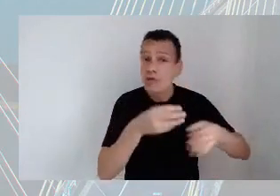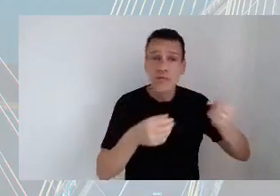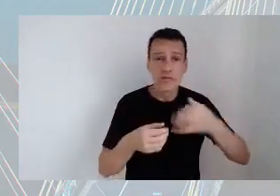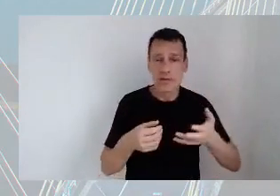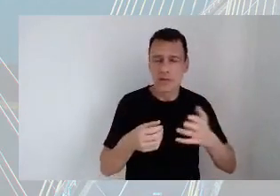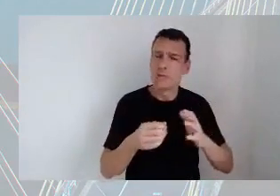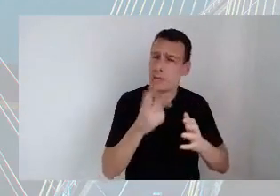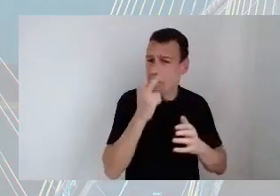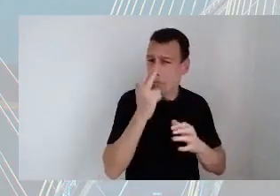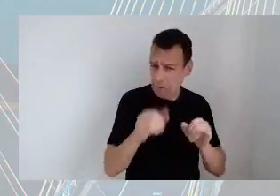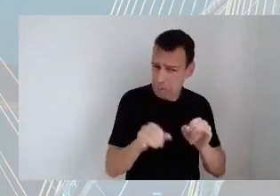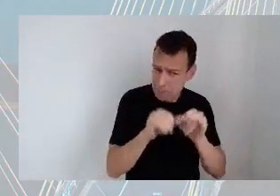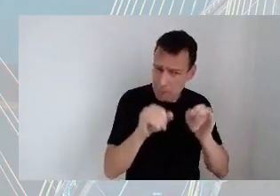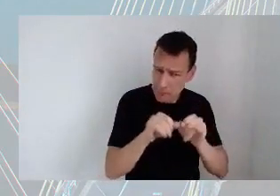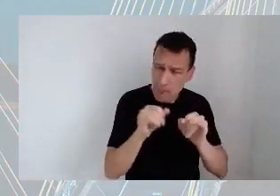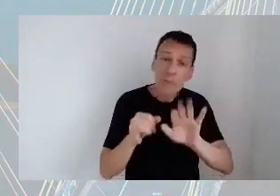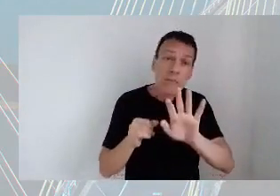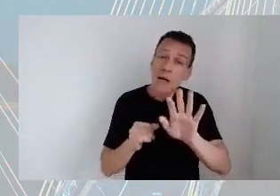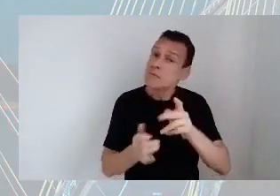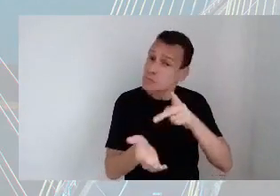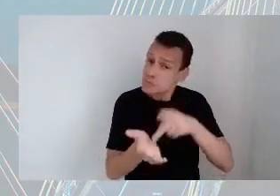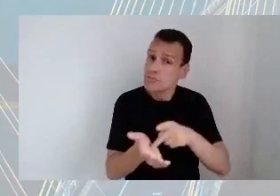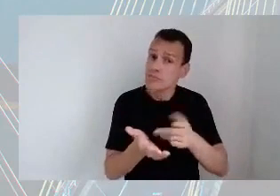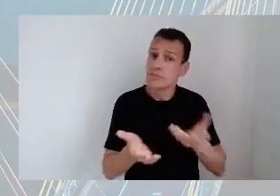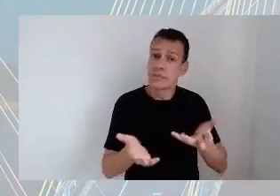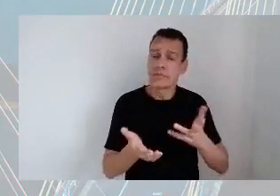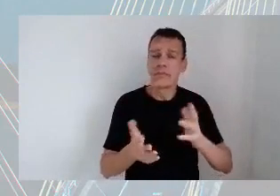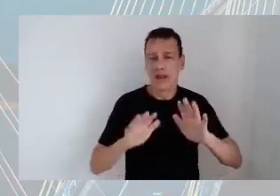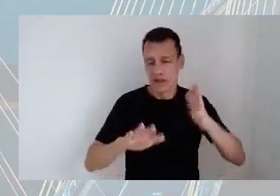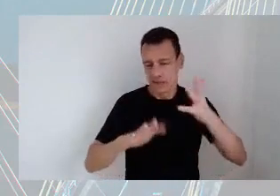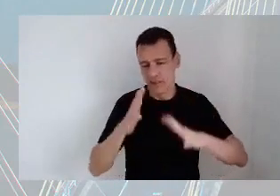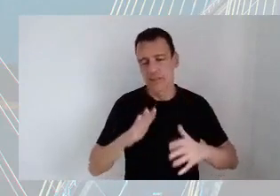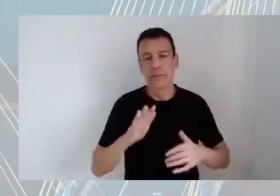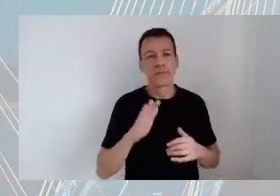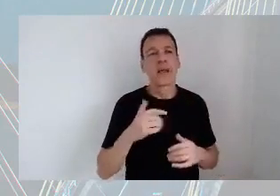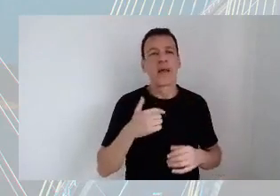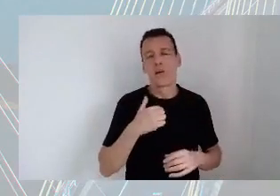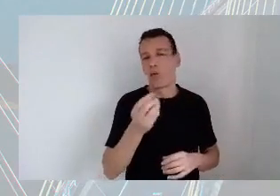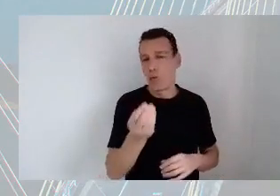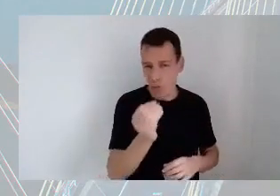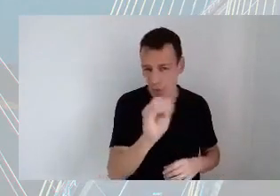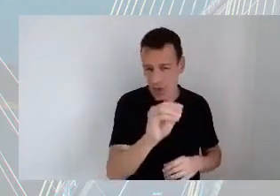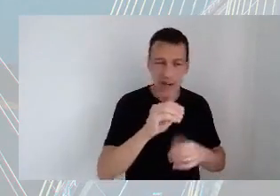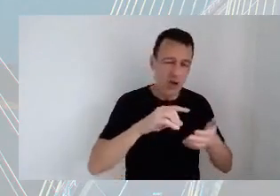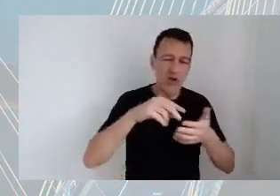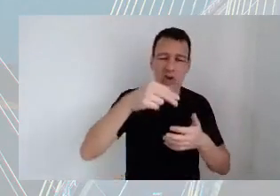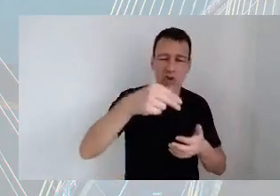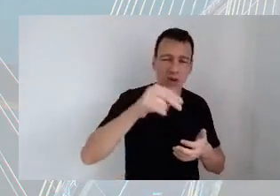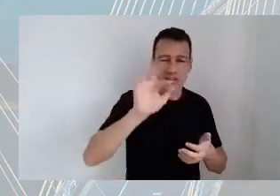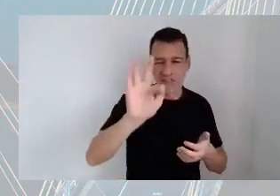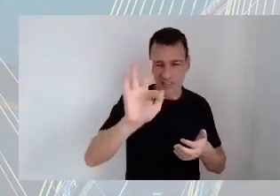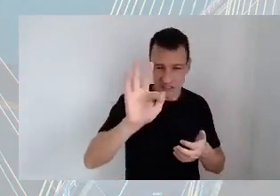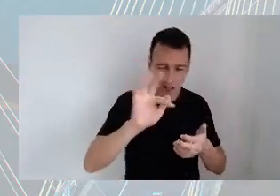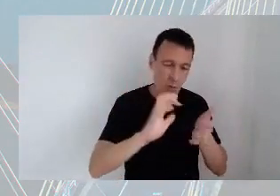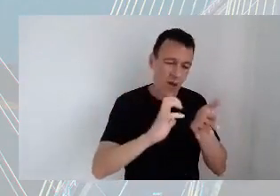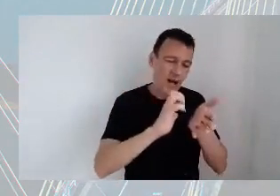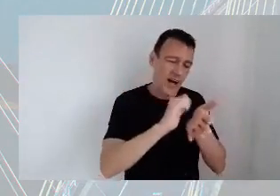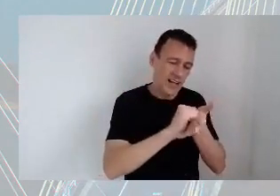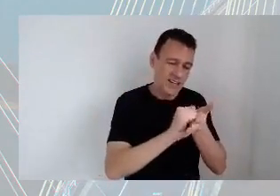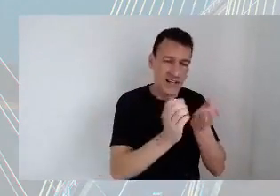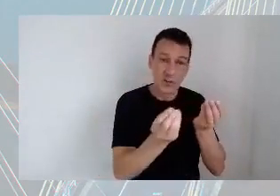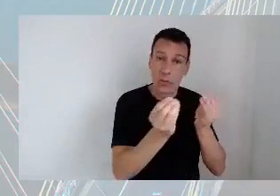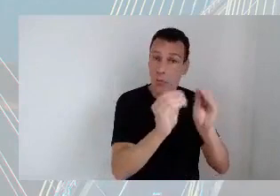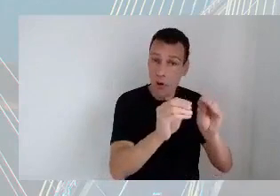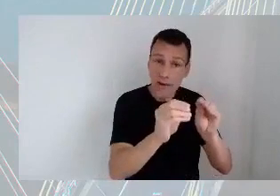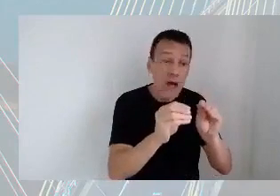consciência que a informação que ela coloca no sistema ali de cadastro da nota fiscal é fundamental para isso aqui ser uma realidade. Então, se essa pessoa